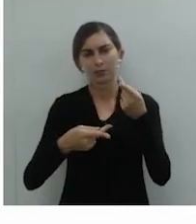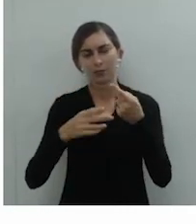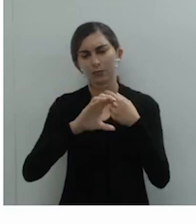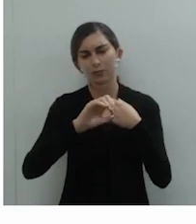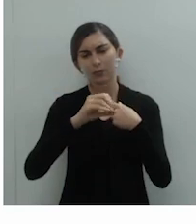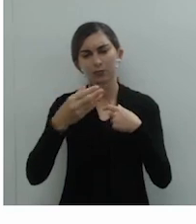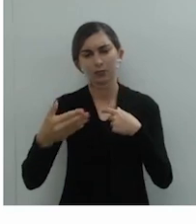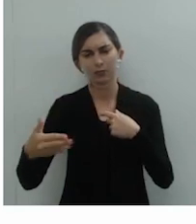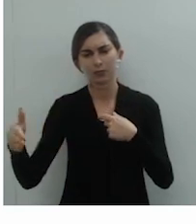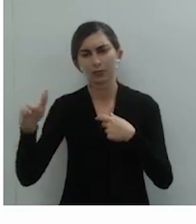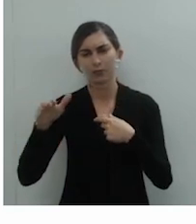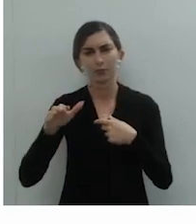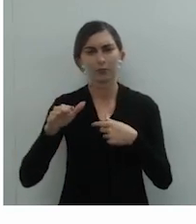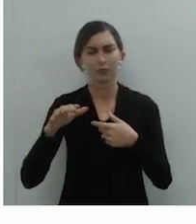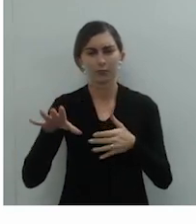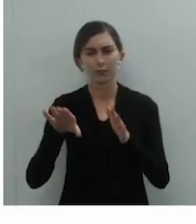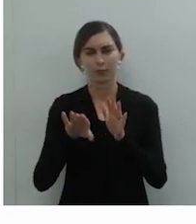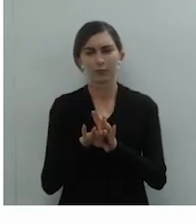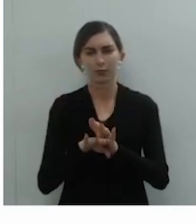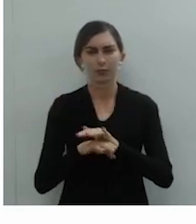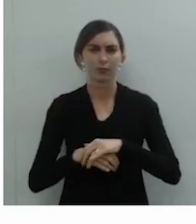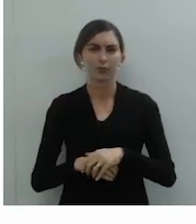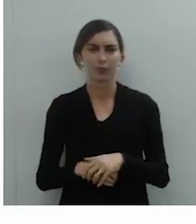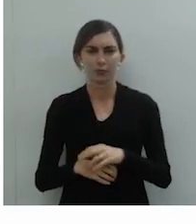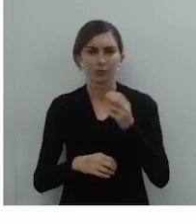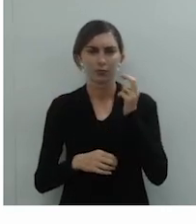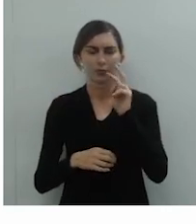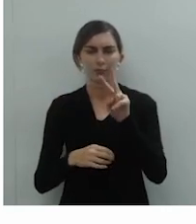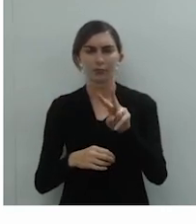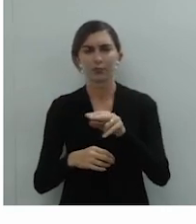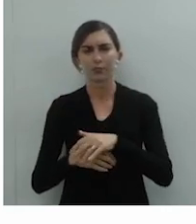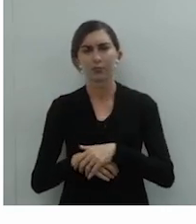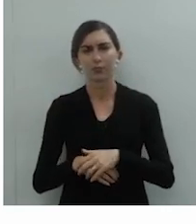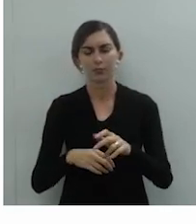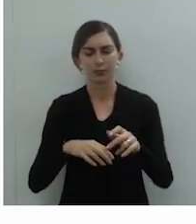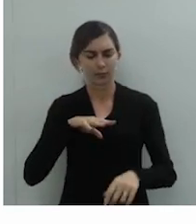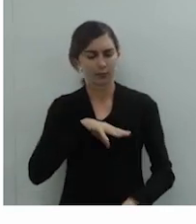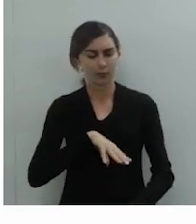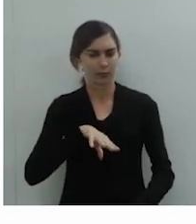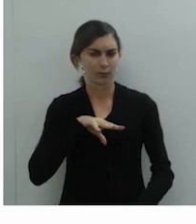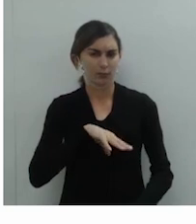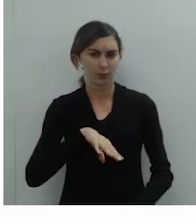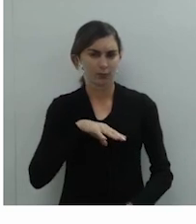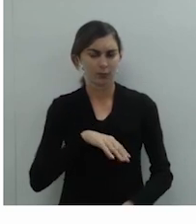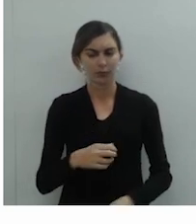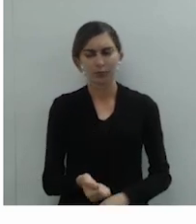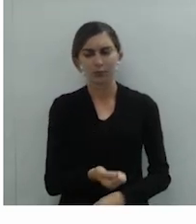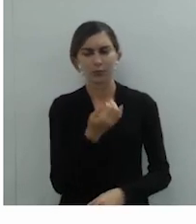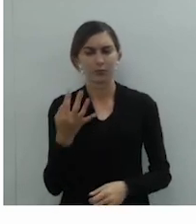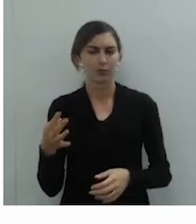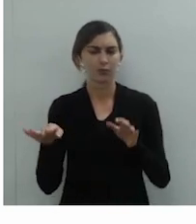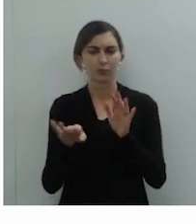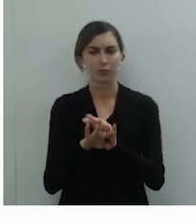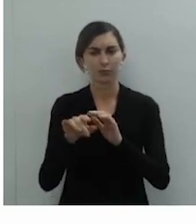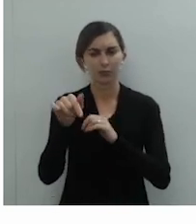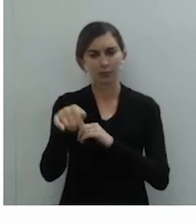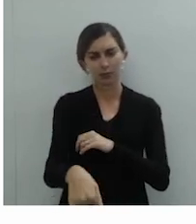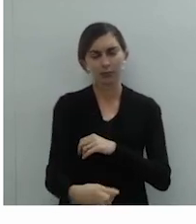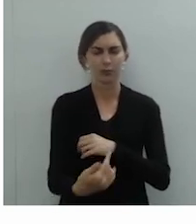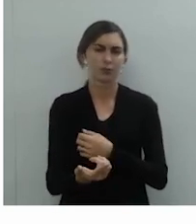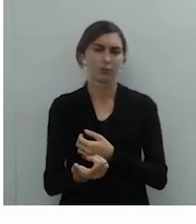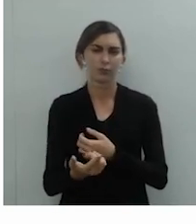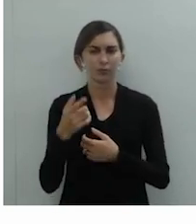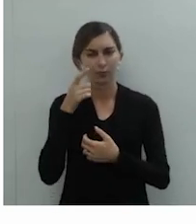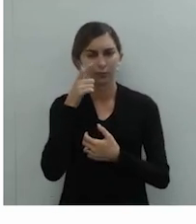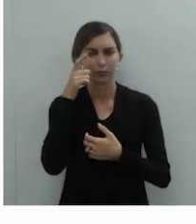Atlântico, por onde eles chegaram. Veja bem, os portugueses, quando eles chegam aqui, o